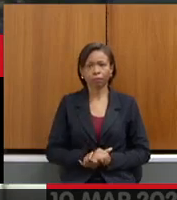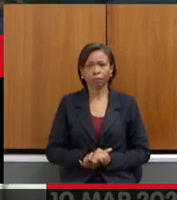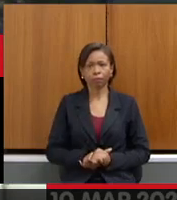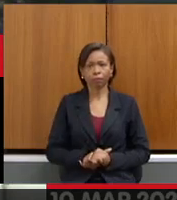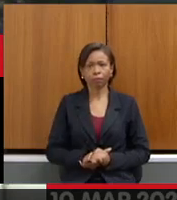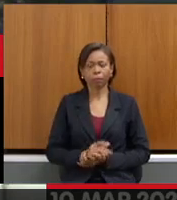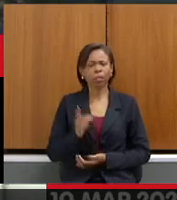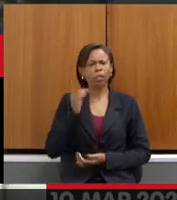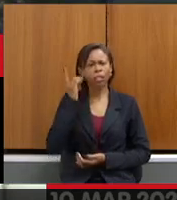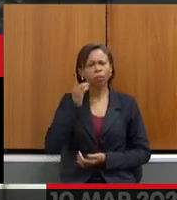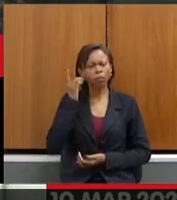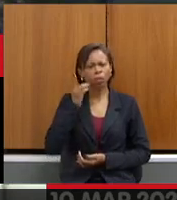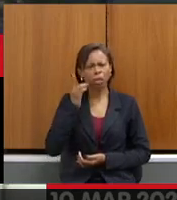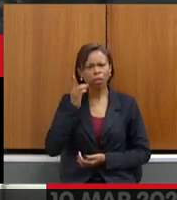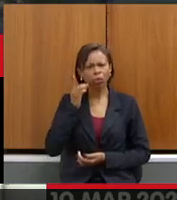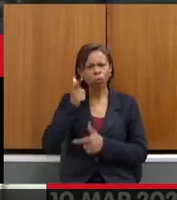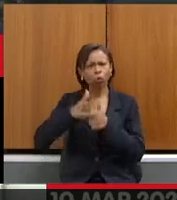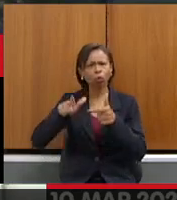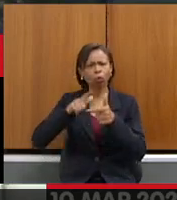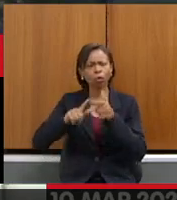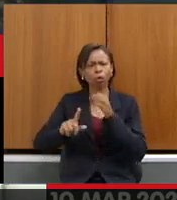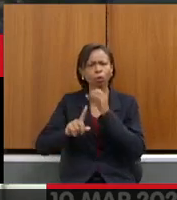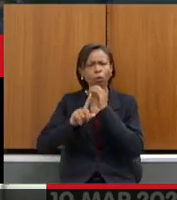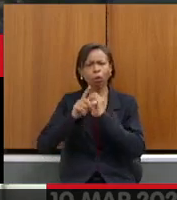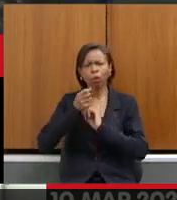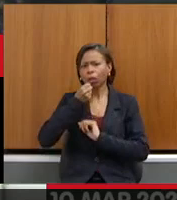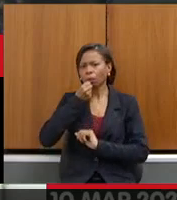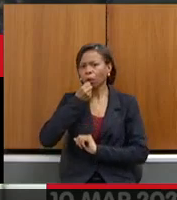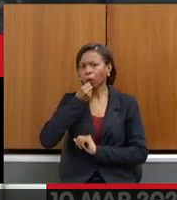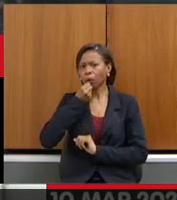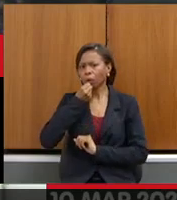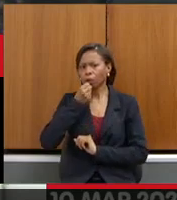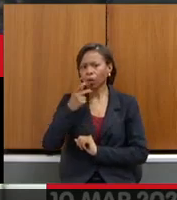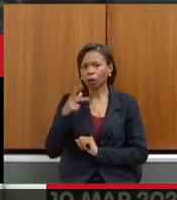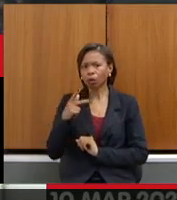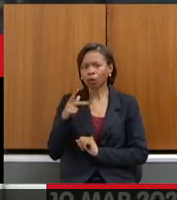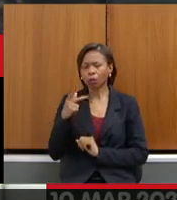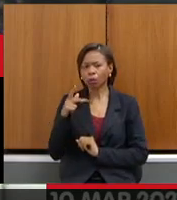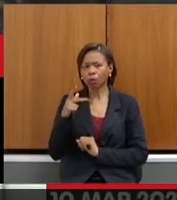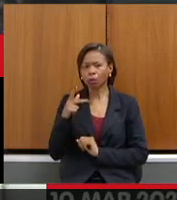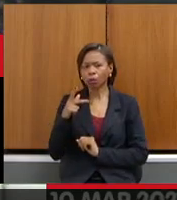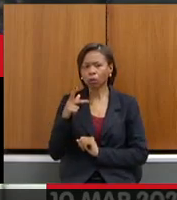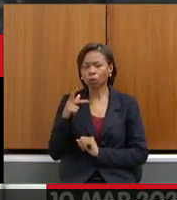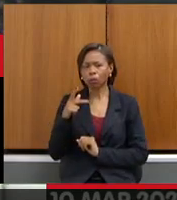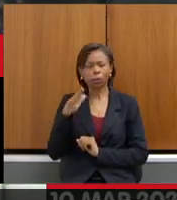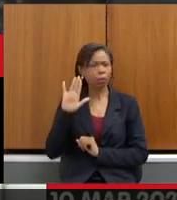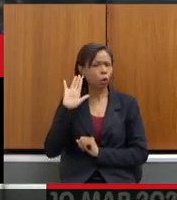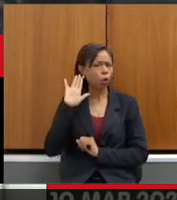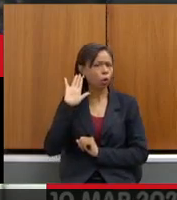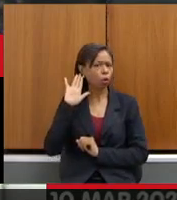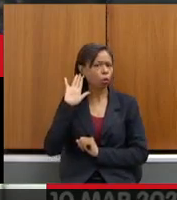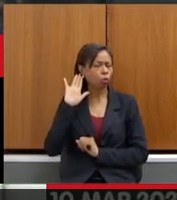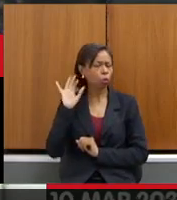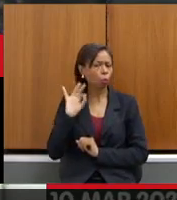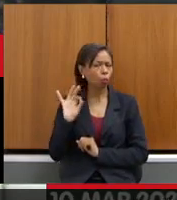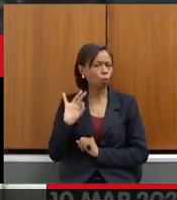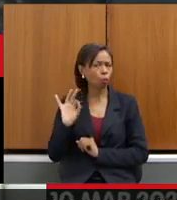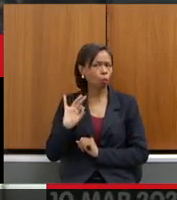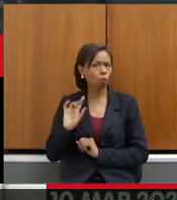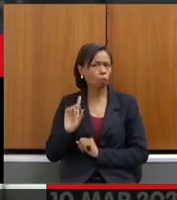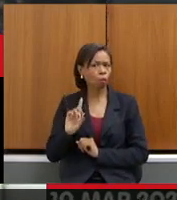o tempo parece que estamos com problema no áudio de vossa excelência não estamos me